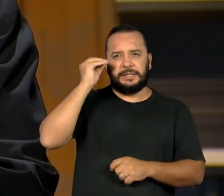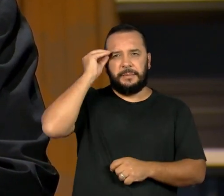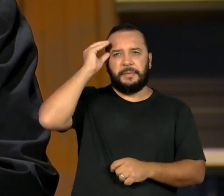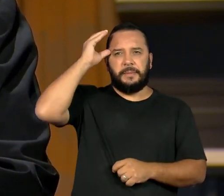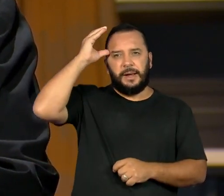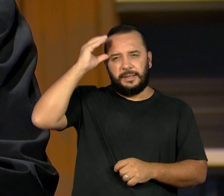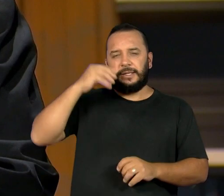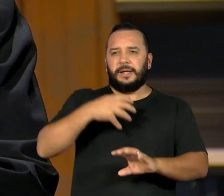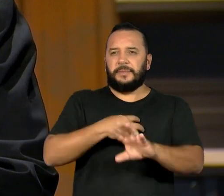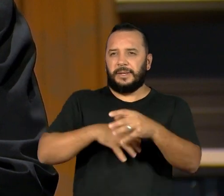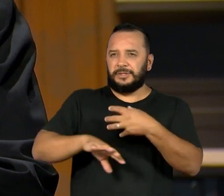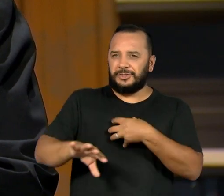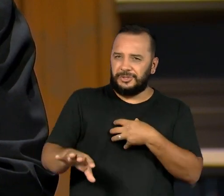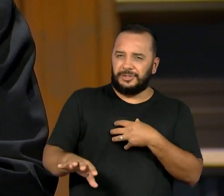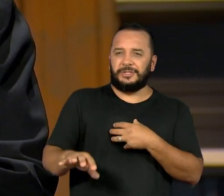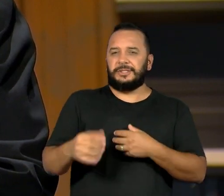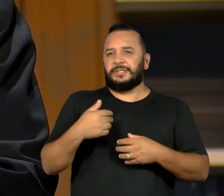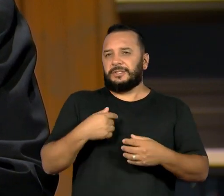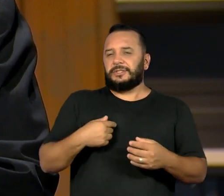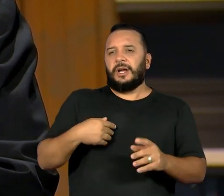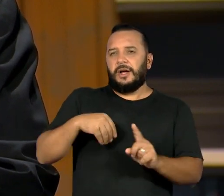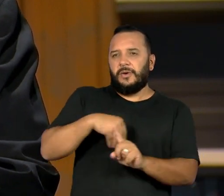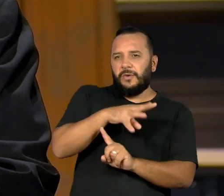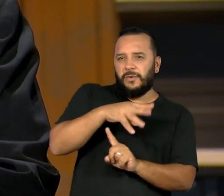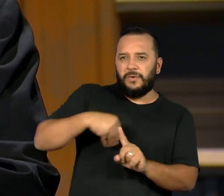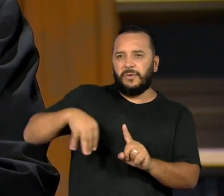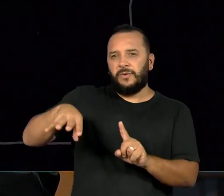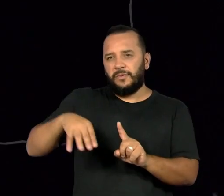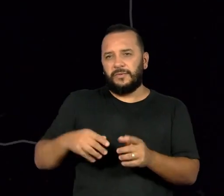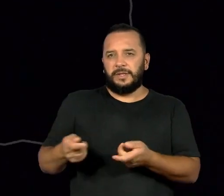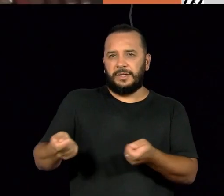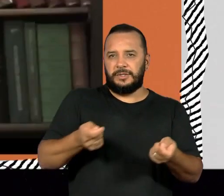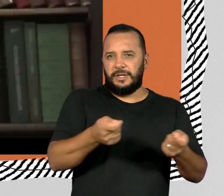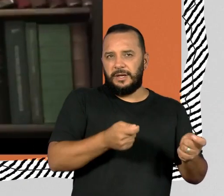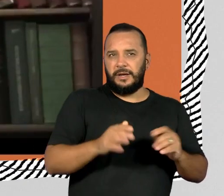lugar do outro, mediar conflito, estabelecer cooperação.